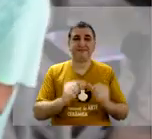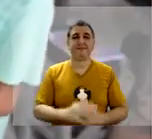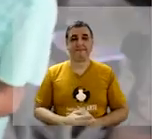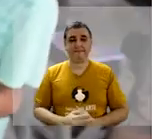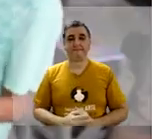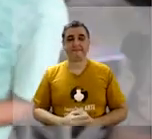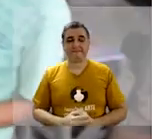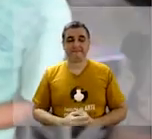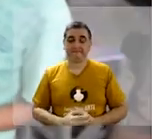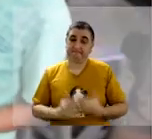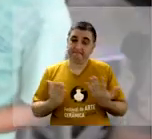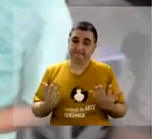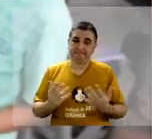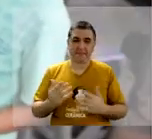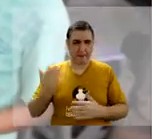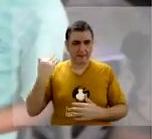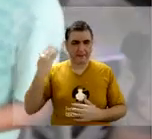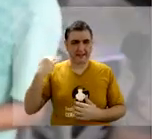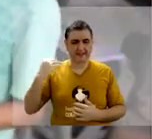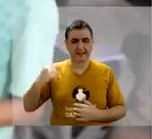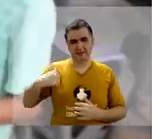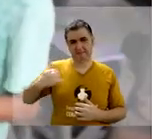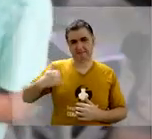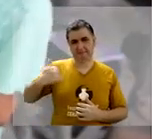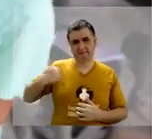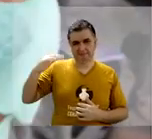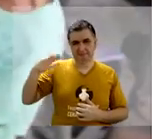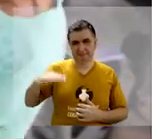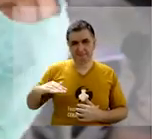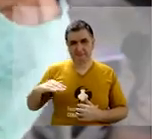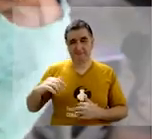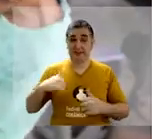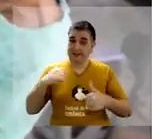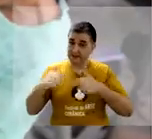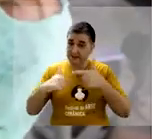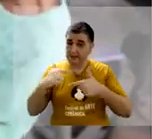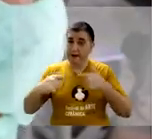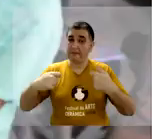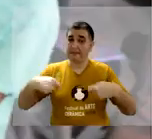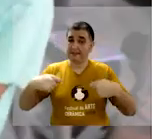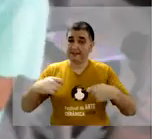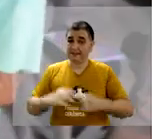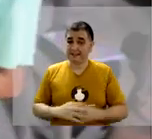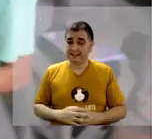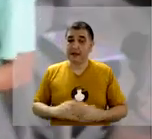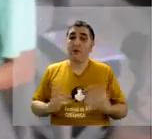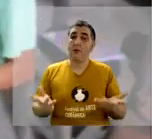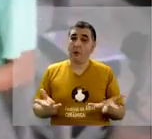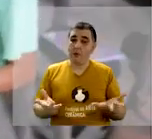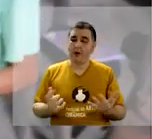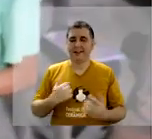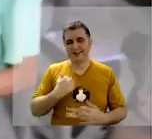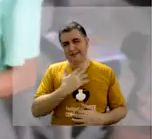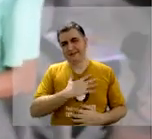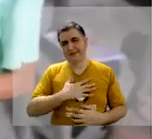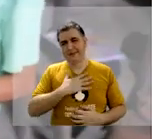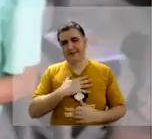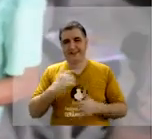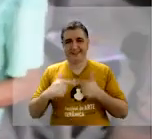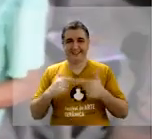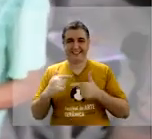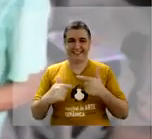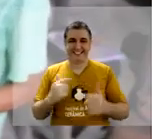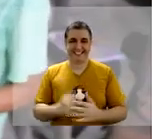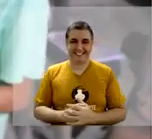porque eu preciso, não. Porque antes, quando meus meninos eram pequenos, eu fazia porque eu precisava mesmo. Hoje em dia não, hoje eu